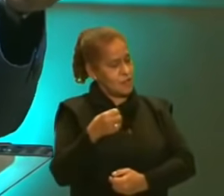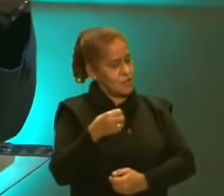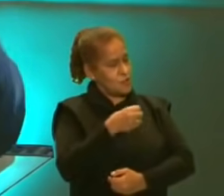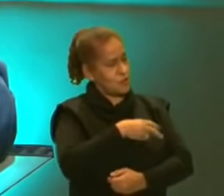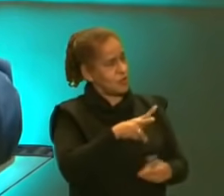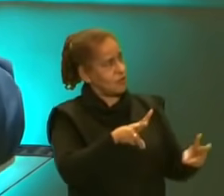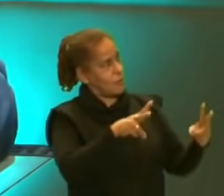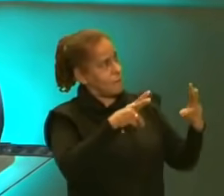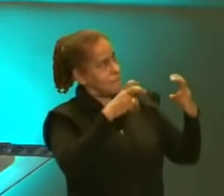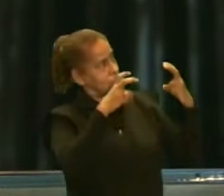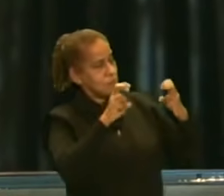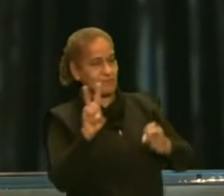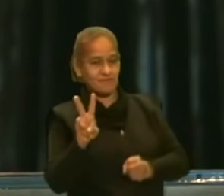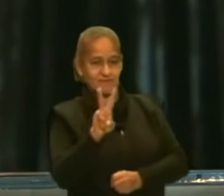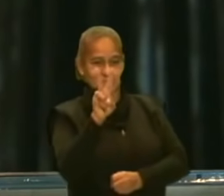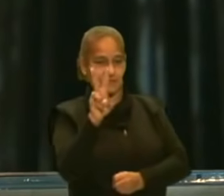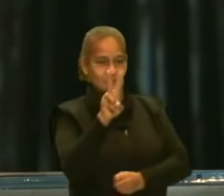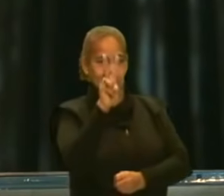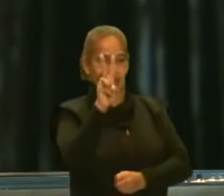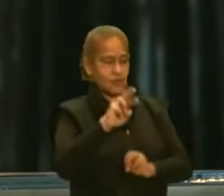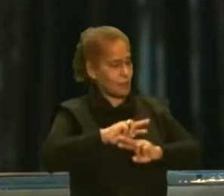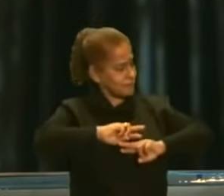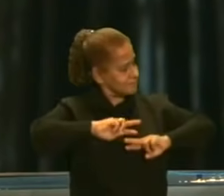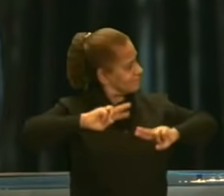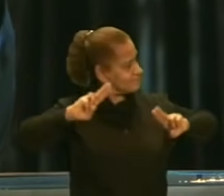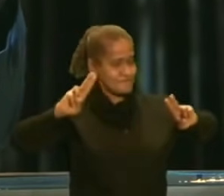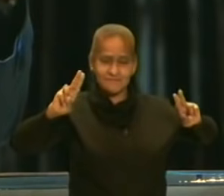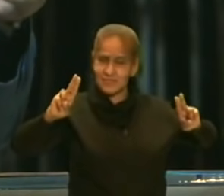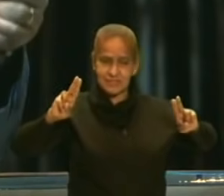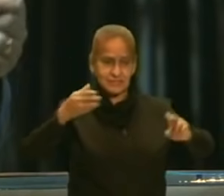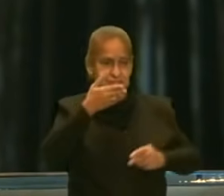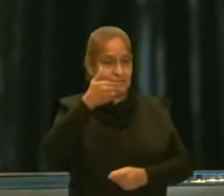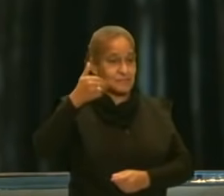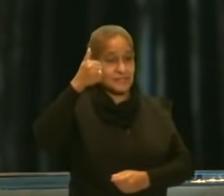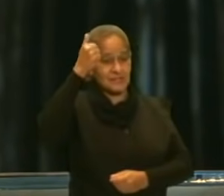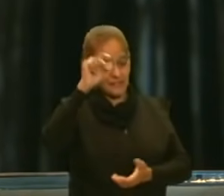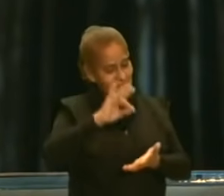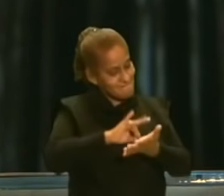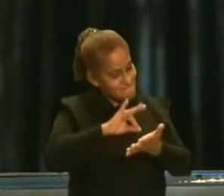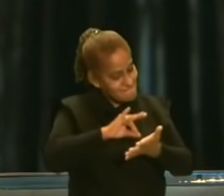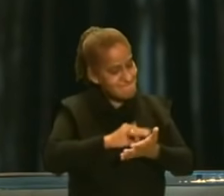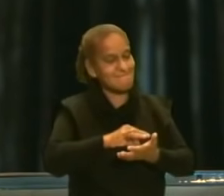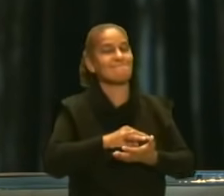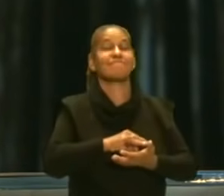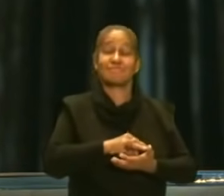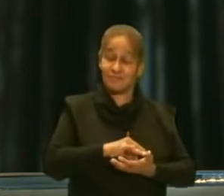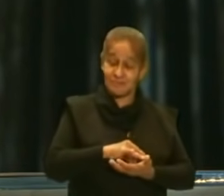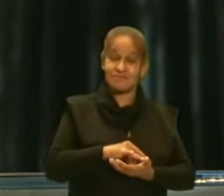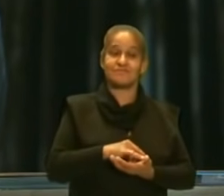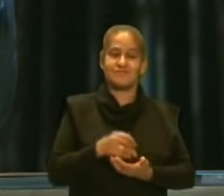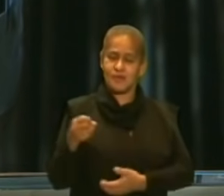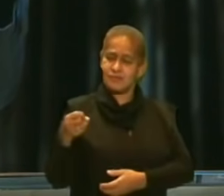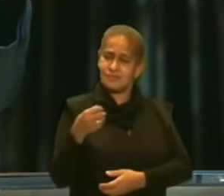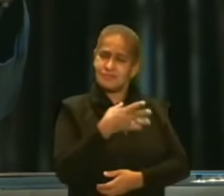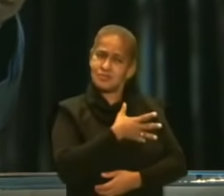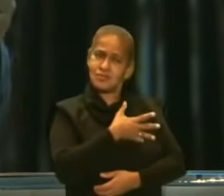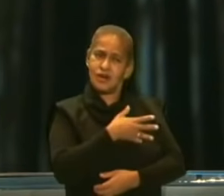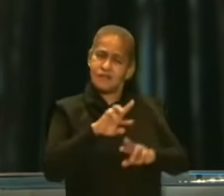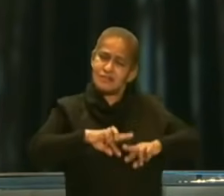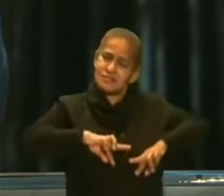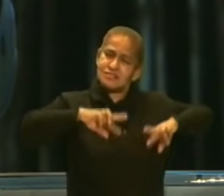dos valores, uma nova percepção da realidade, uma nova percepção